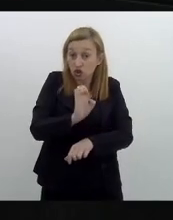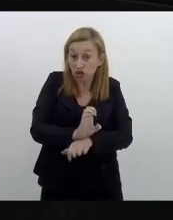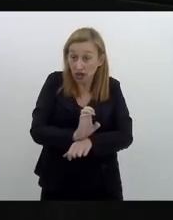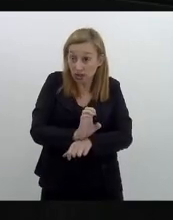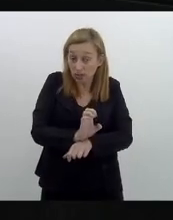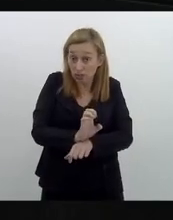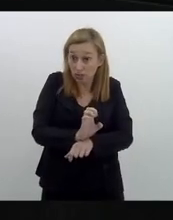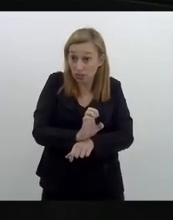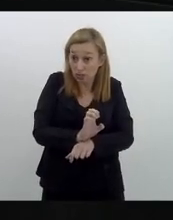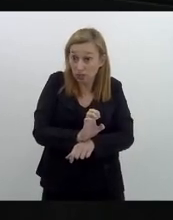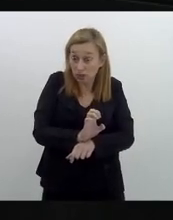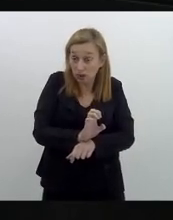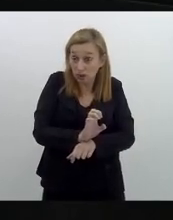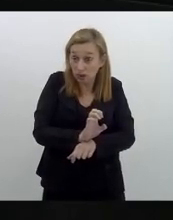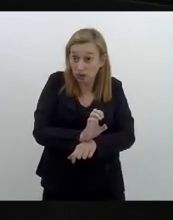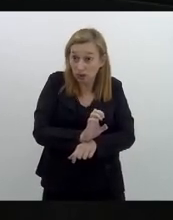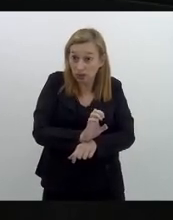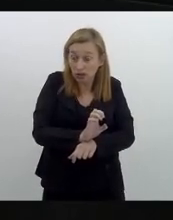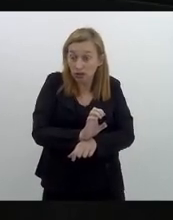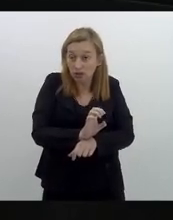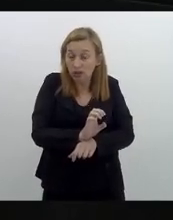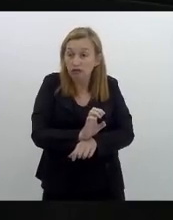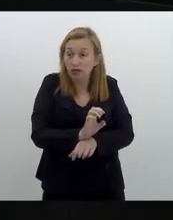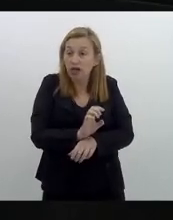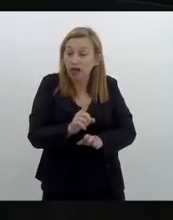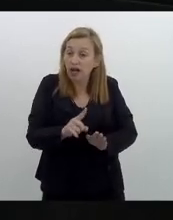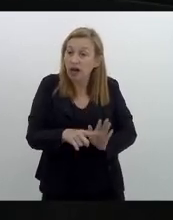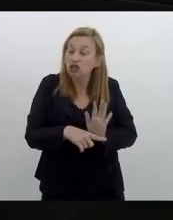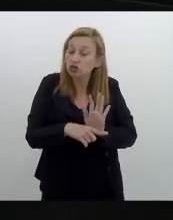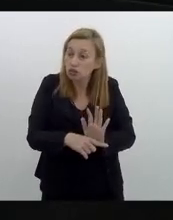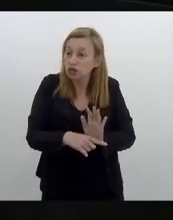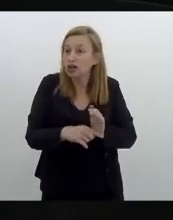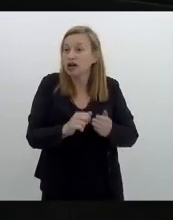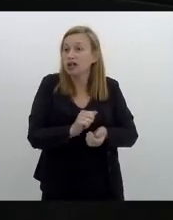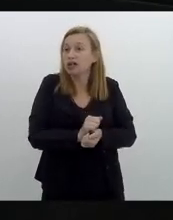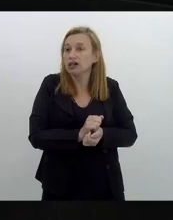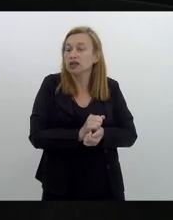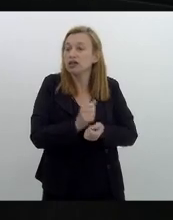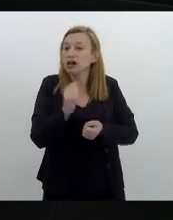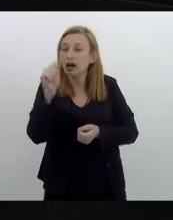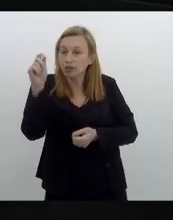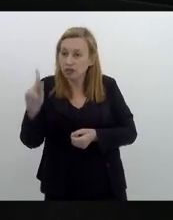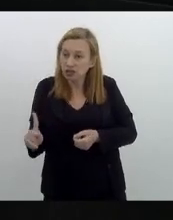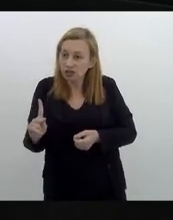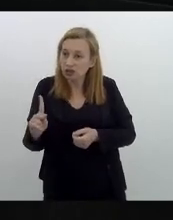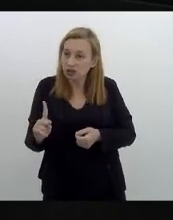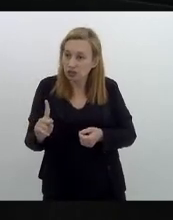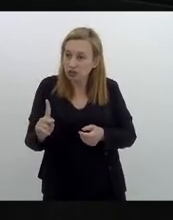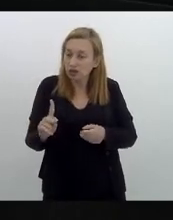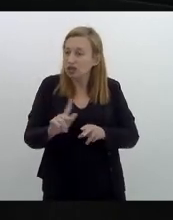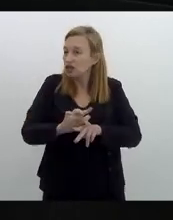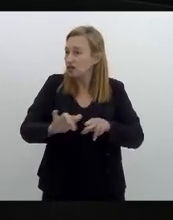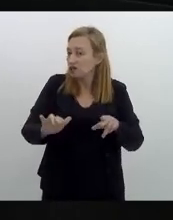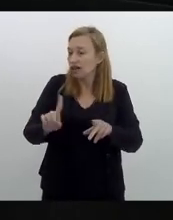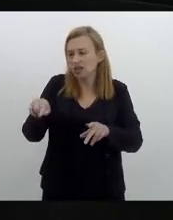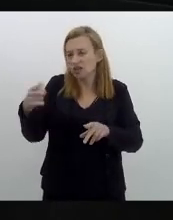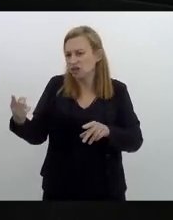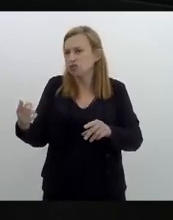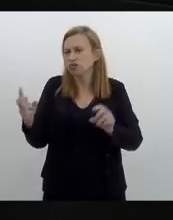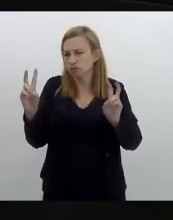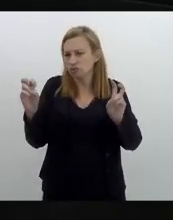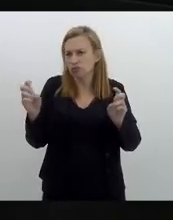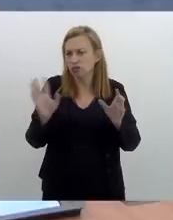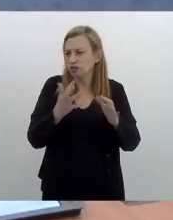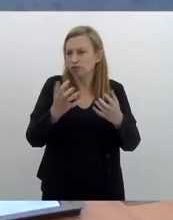aportar Para fazer face Às despesas Com a aposentadoria Em virtude Eu não vou entrar Na discussão Está